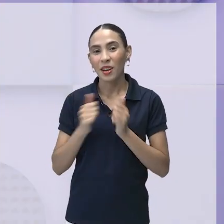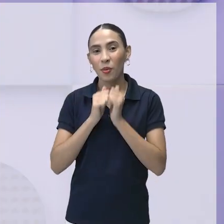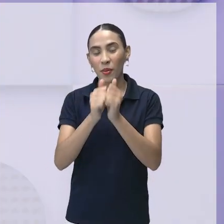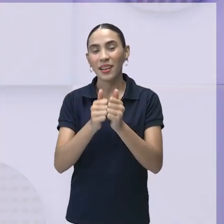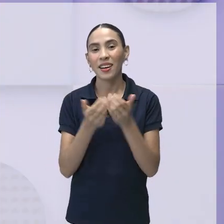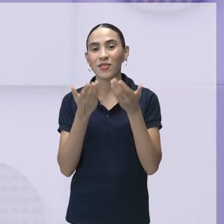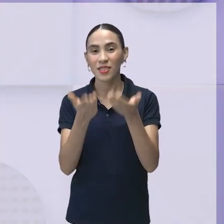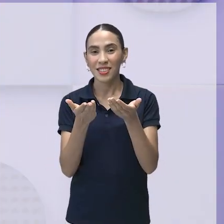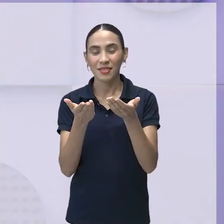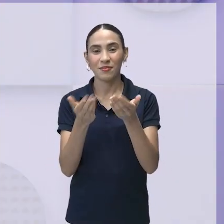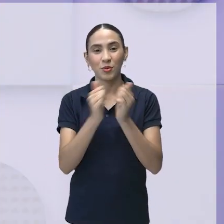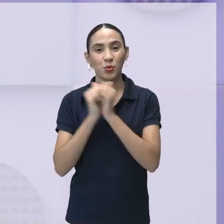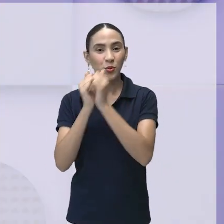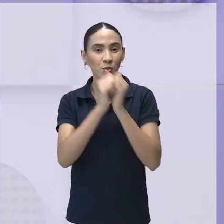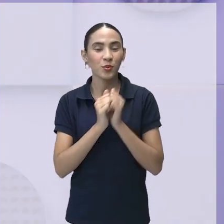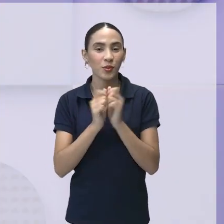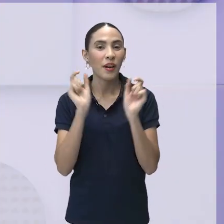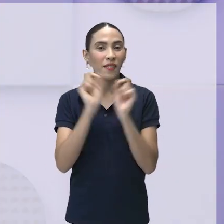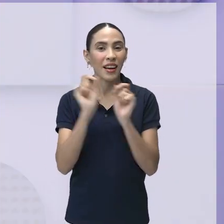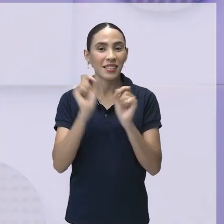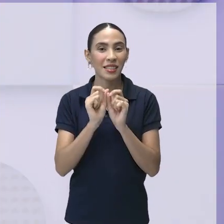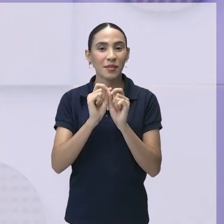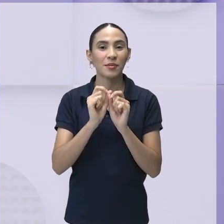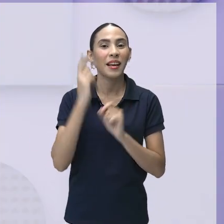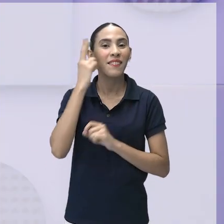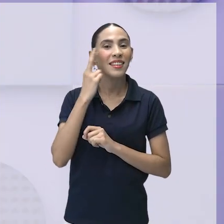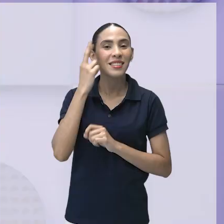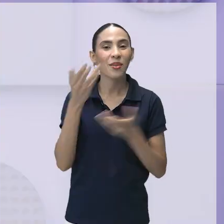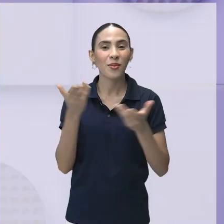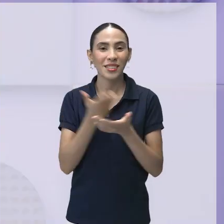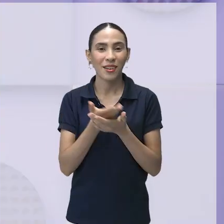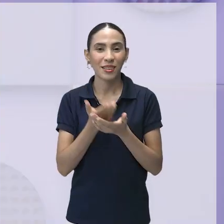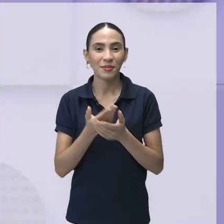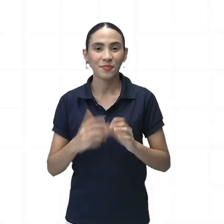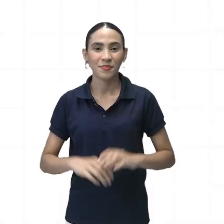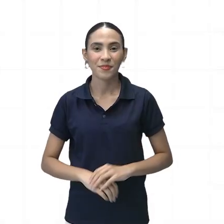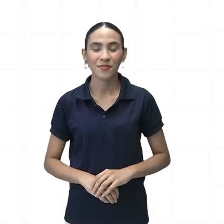acompanhar para juntos e juntas fazermos a seguinte reflexão da aula de hoje.